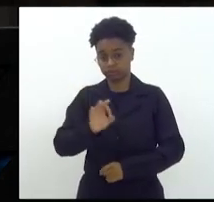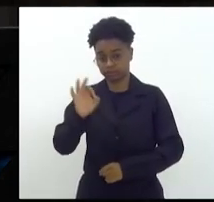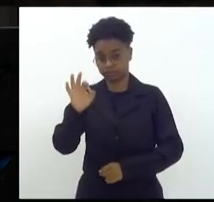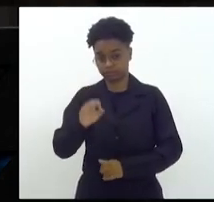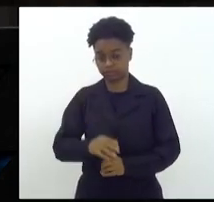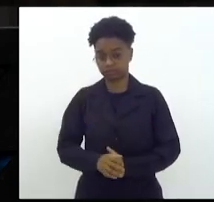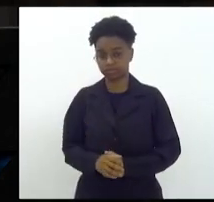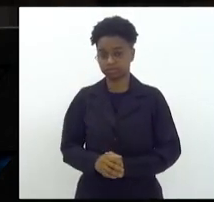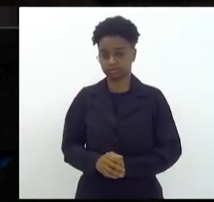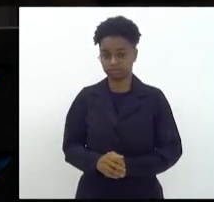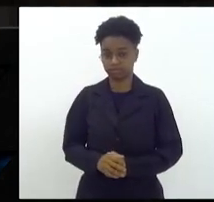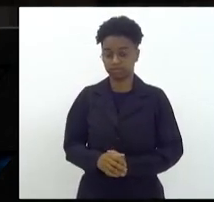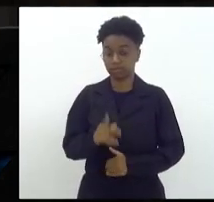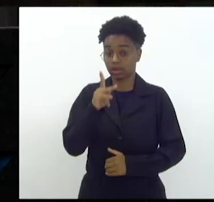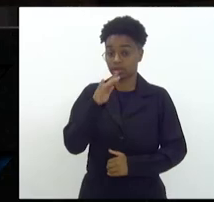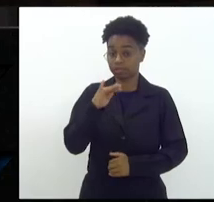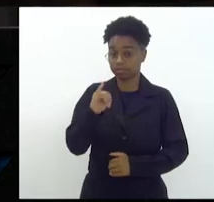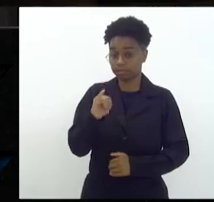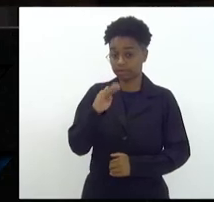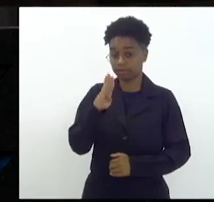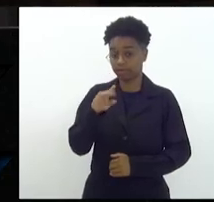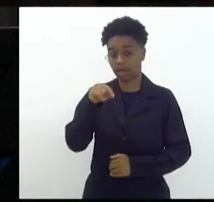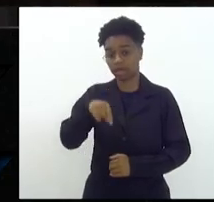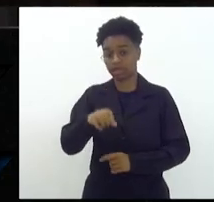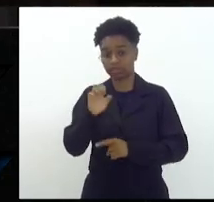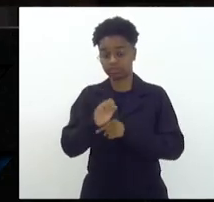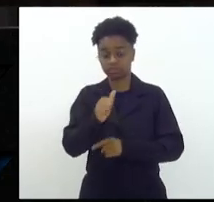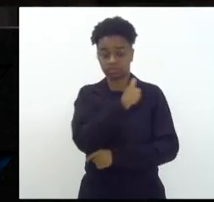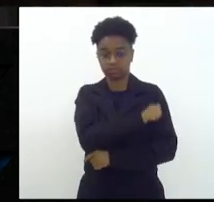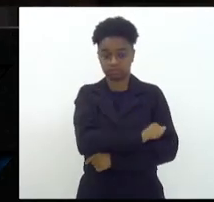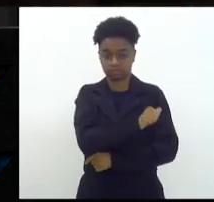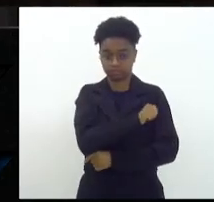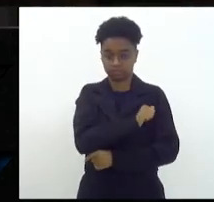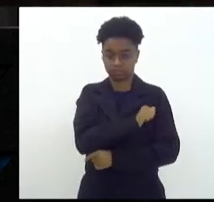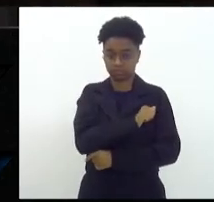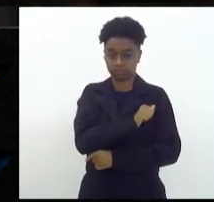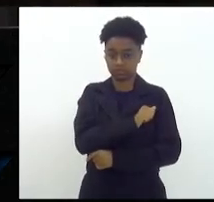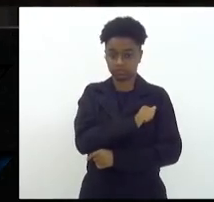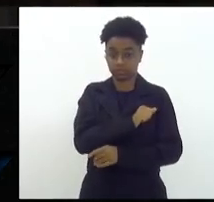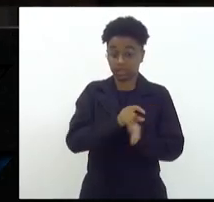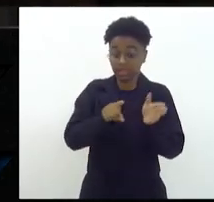e o PIB do Estado do Rio de Janeiro foi negativo